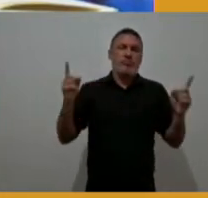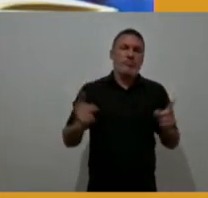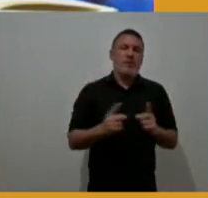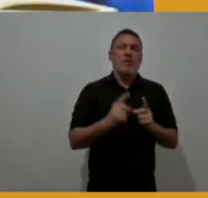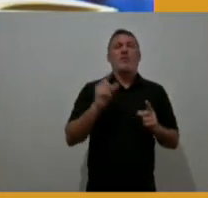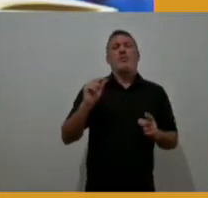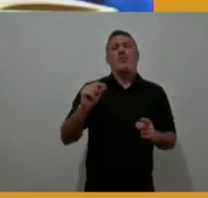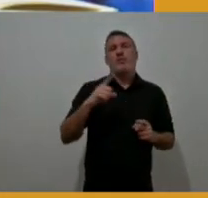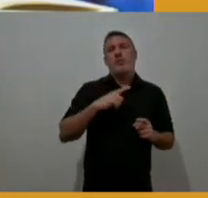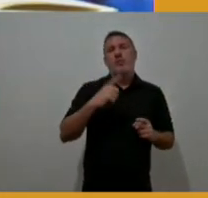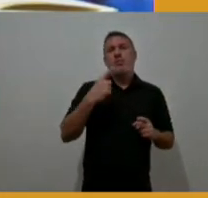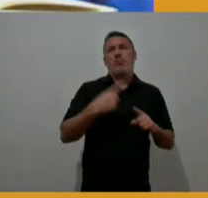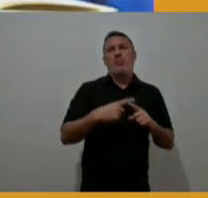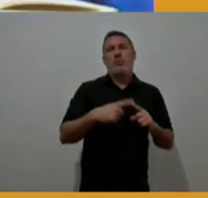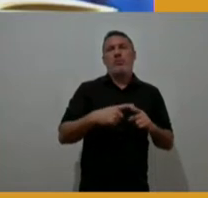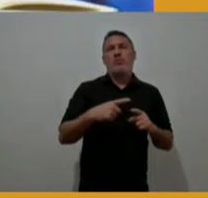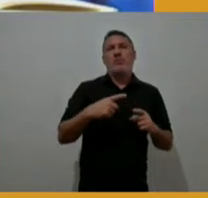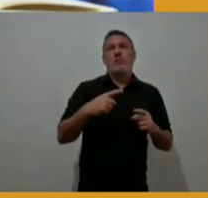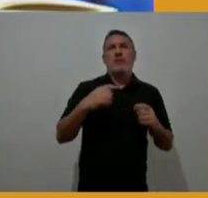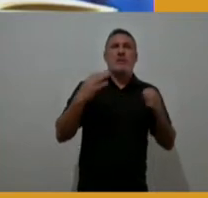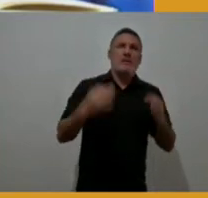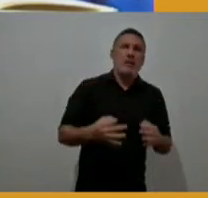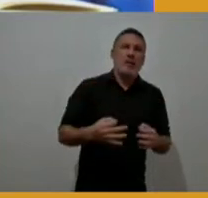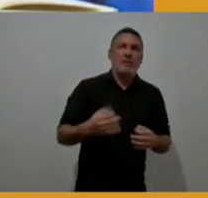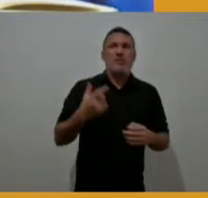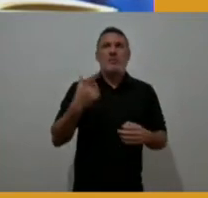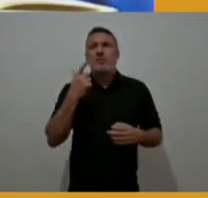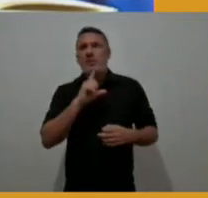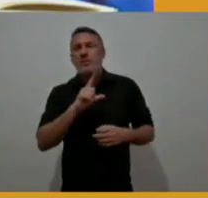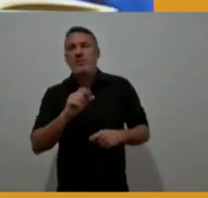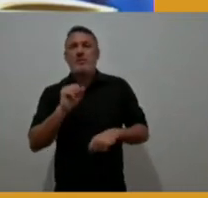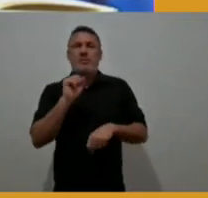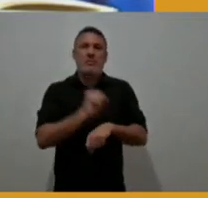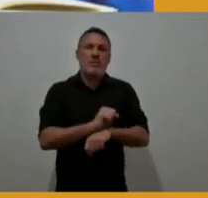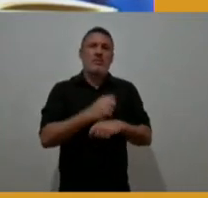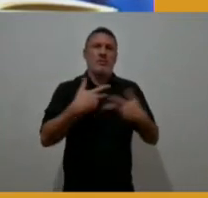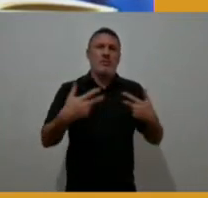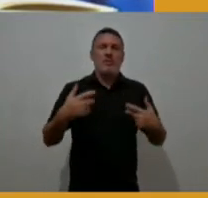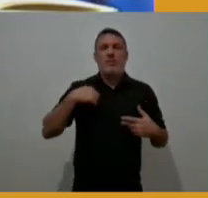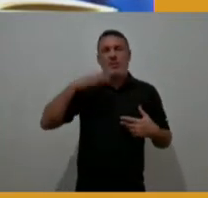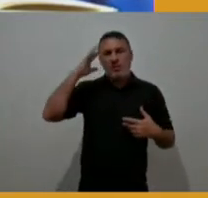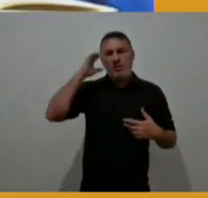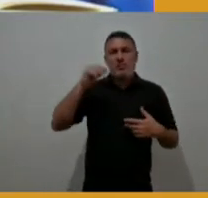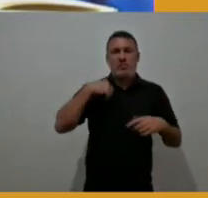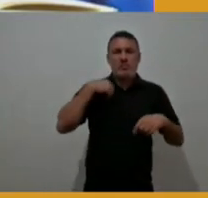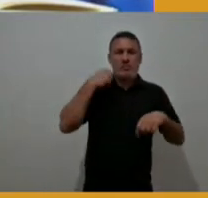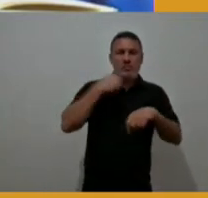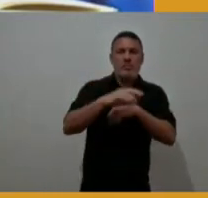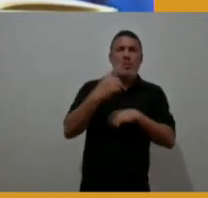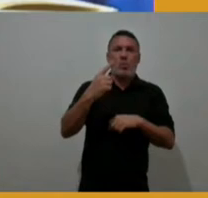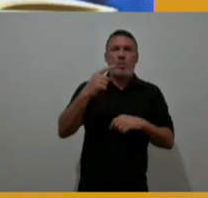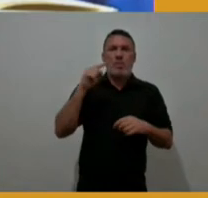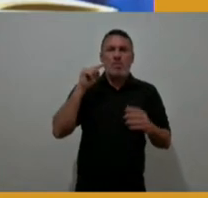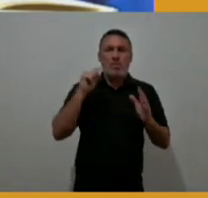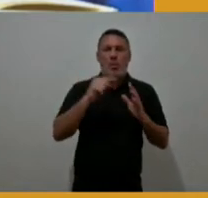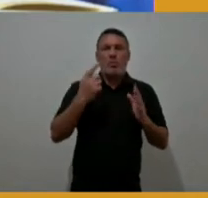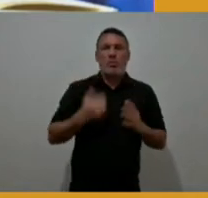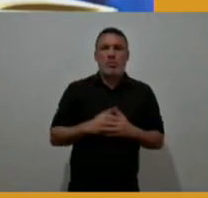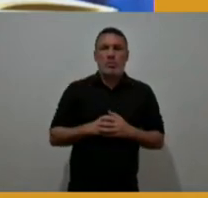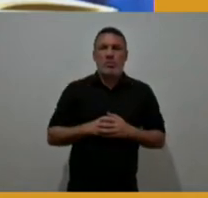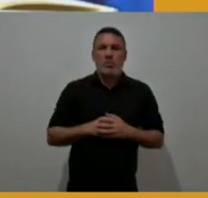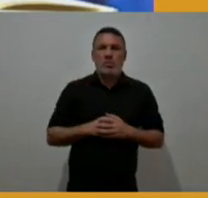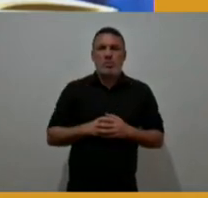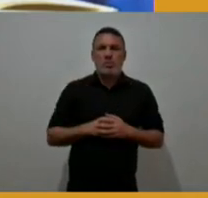incertezas que isso pode ocorrer. E nós deixamos... Agora, eu queria botar um ponto que rigorosamente não está